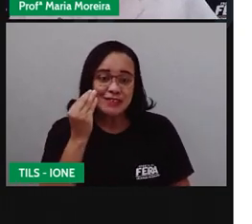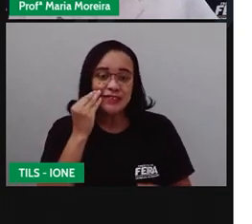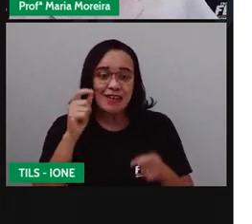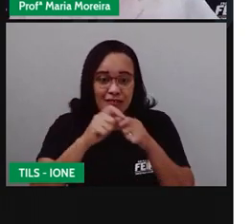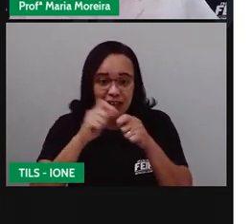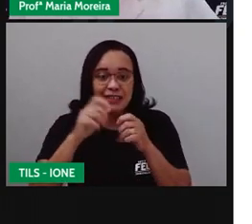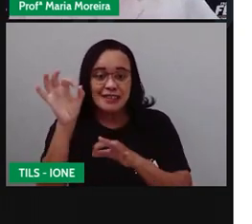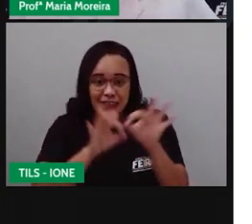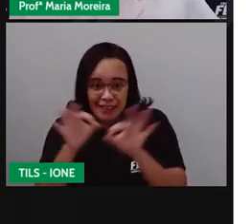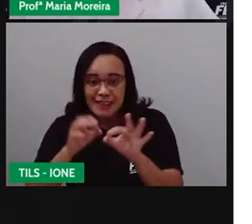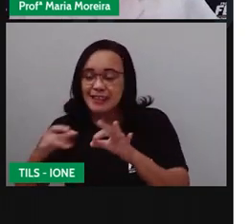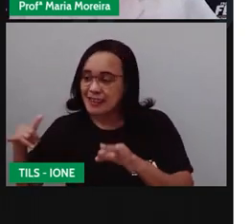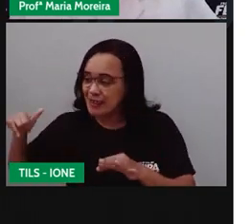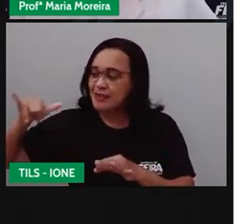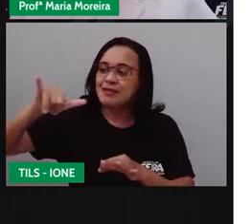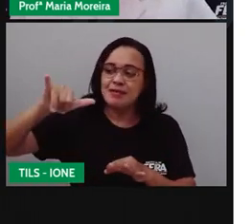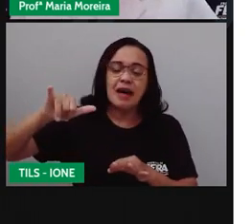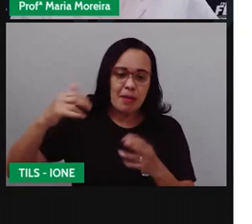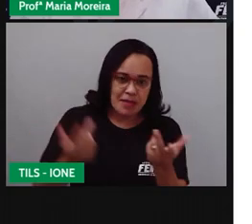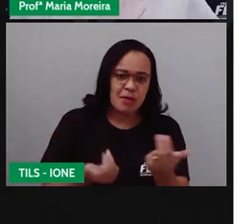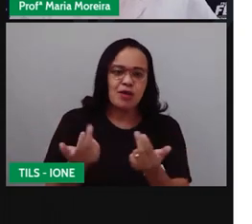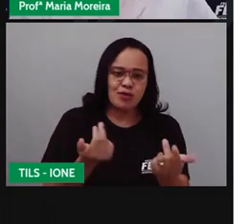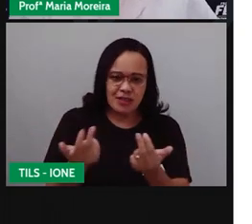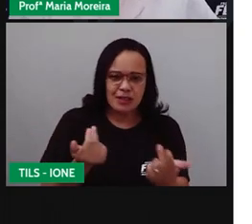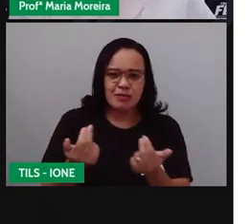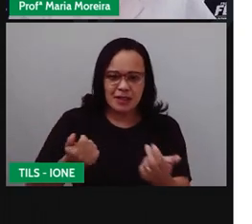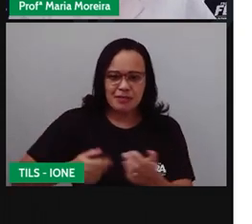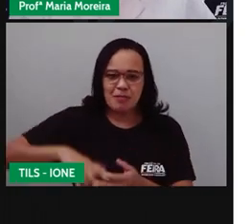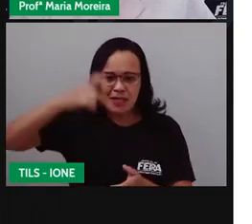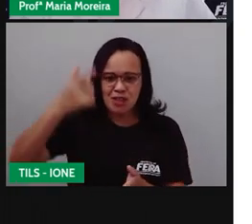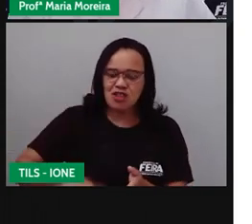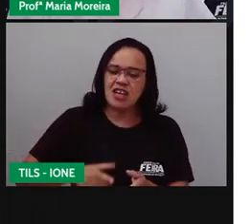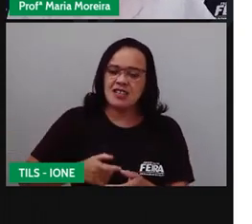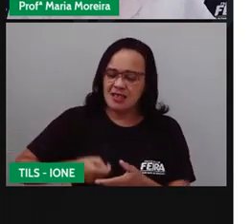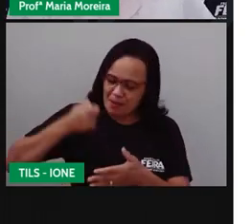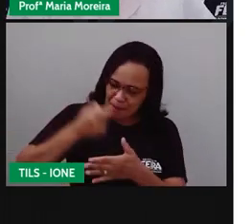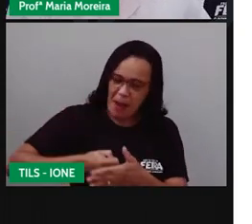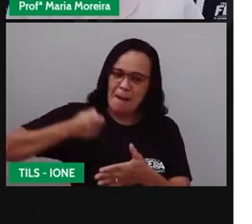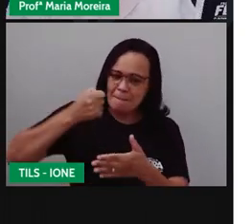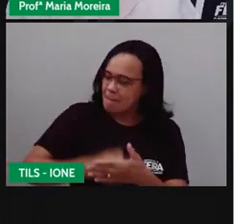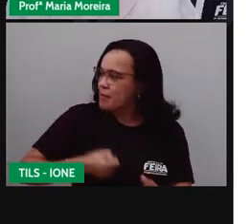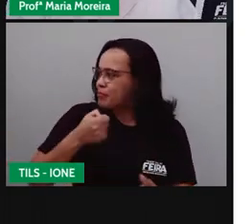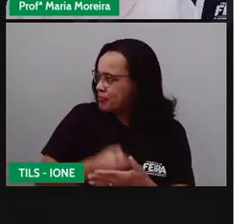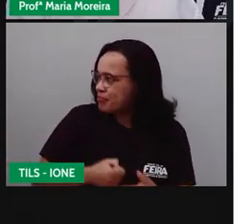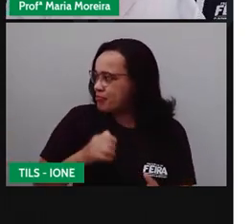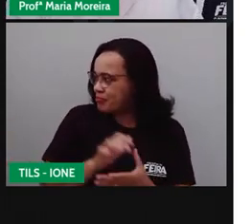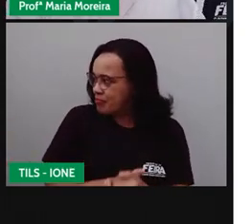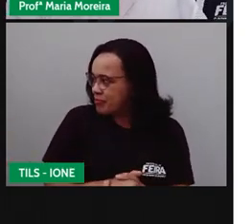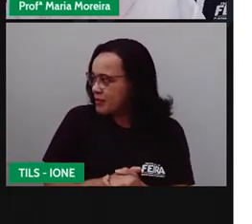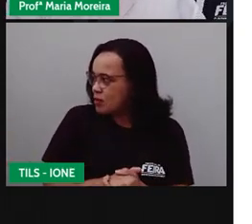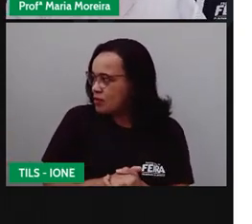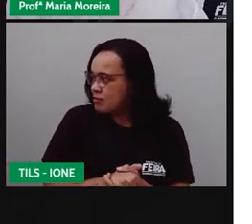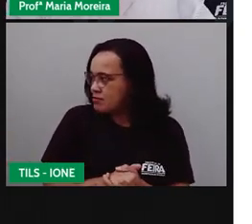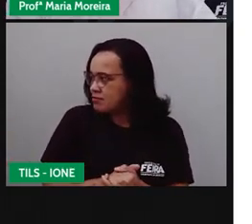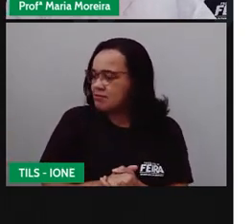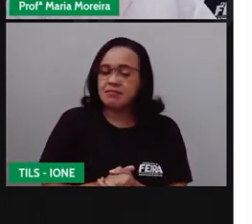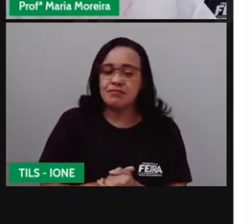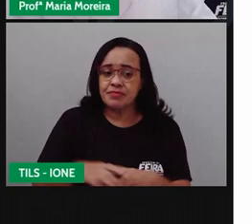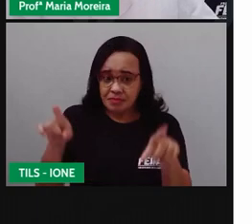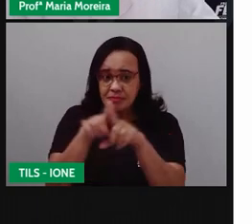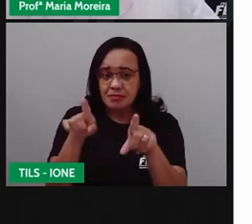E você, Ione, o que foi que chamou mais a sua atenção? A mesma coisa? Eu também gostei daquela parte que ele fala que ele vai, que